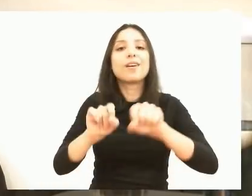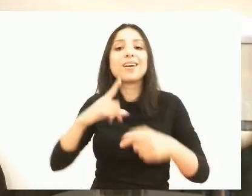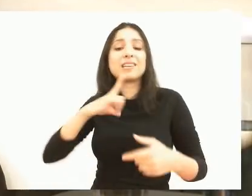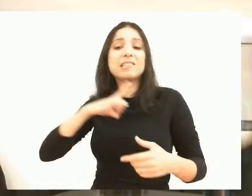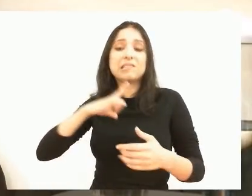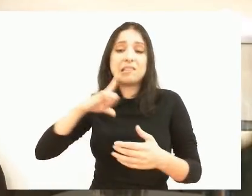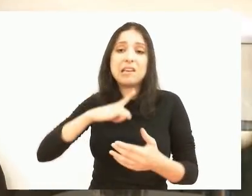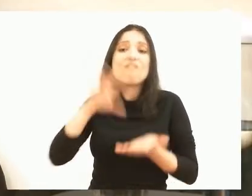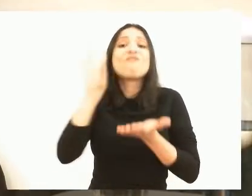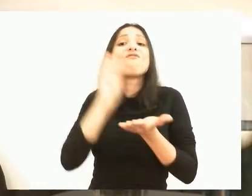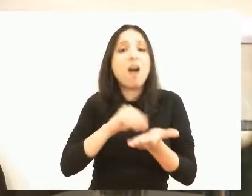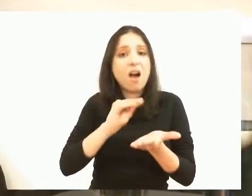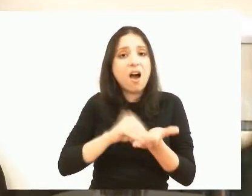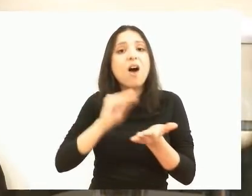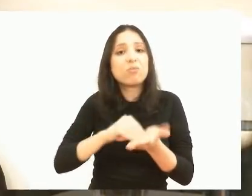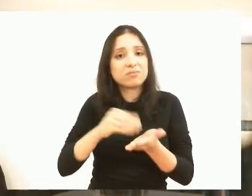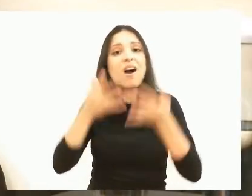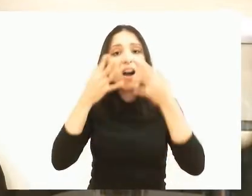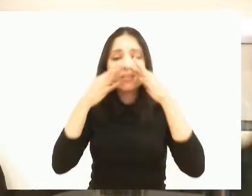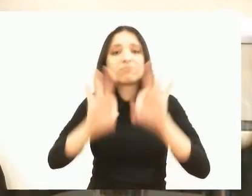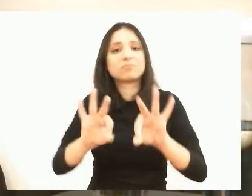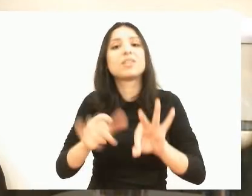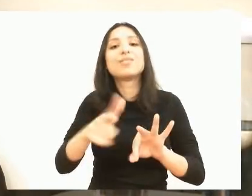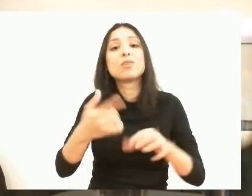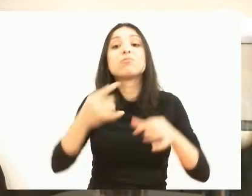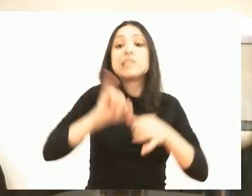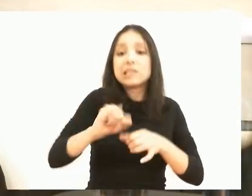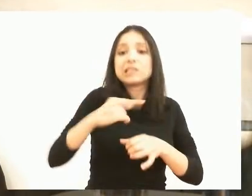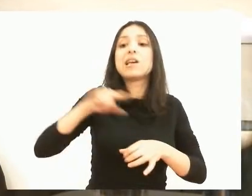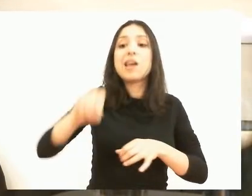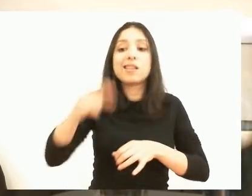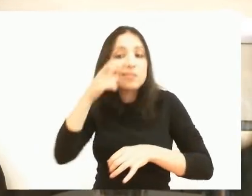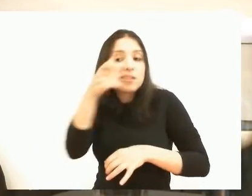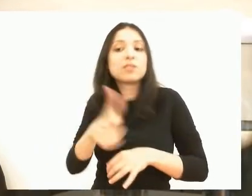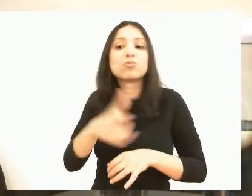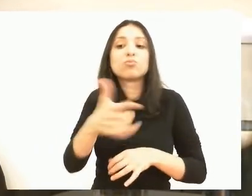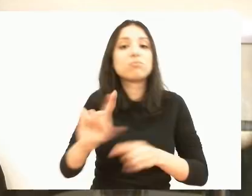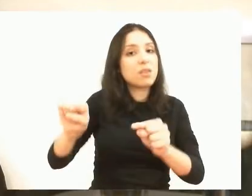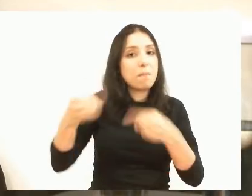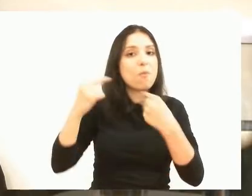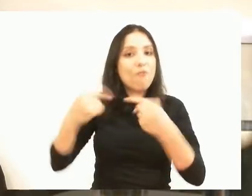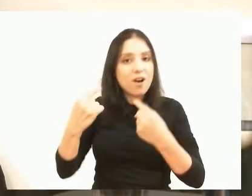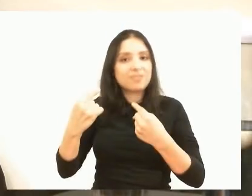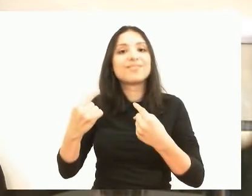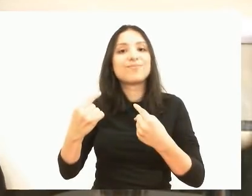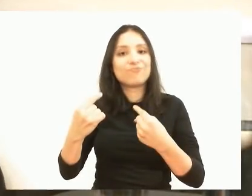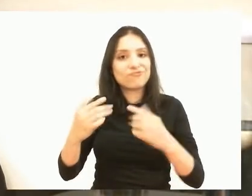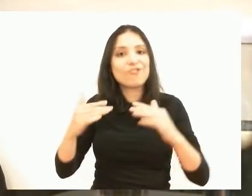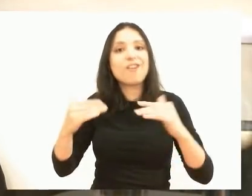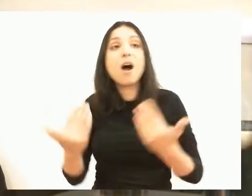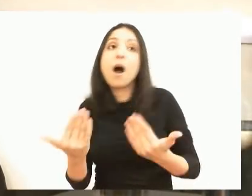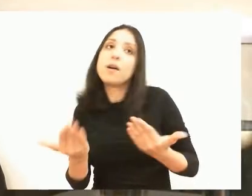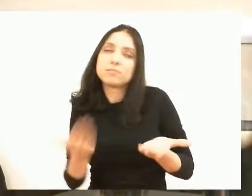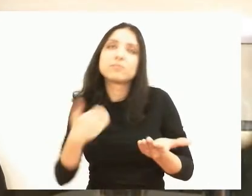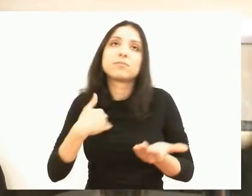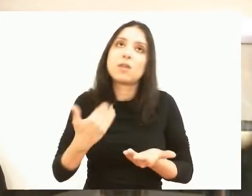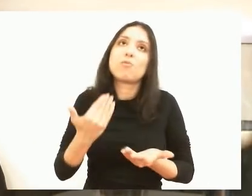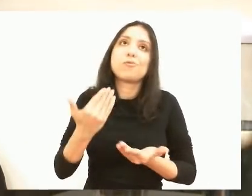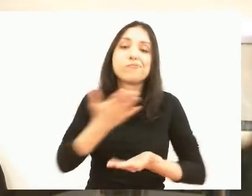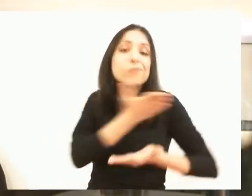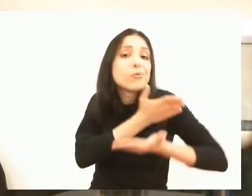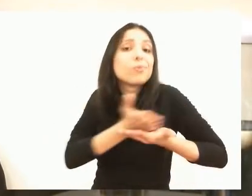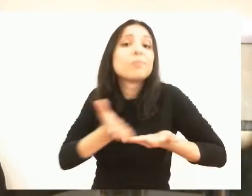se ela não está interessada naquela provocação então isso me fez é a